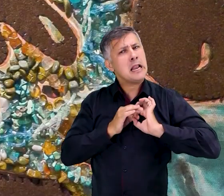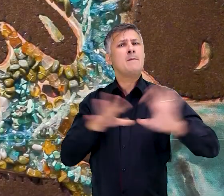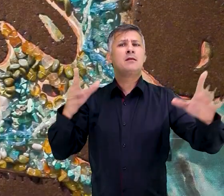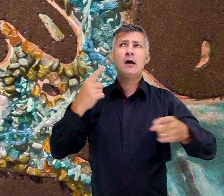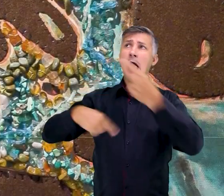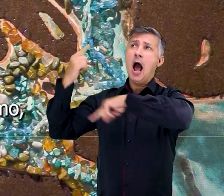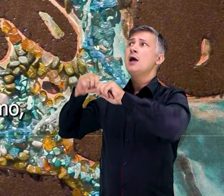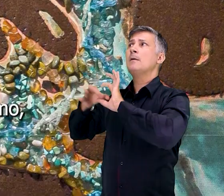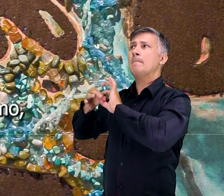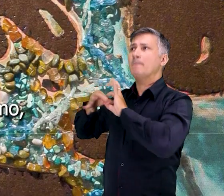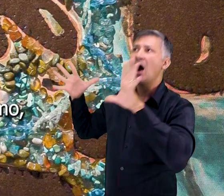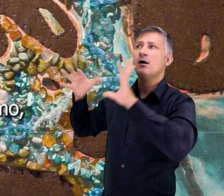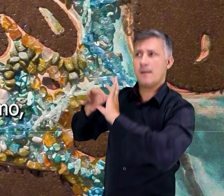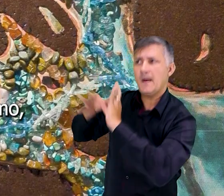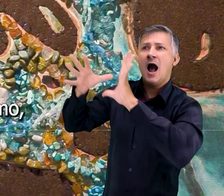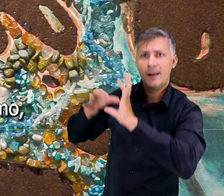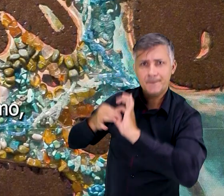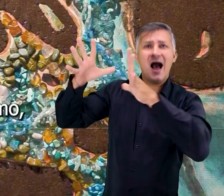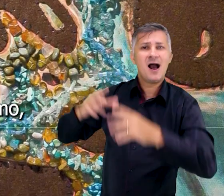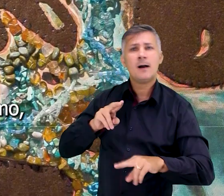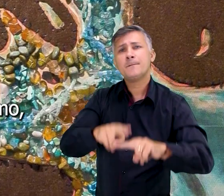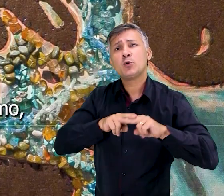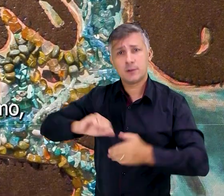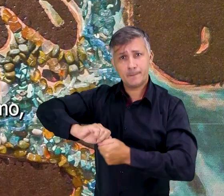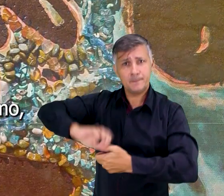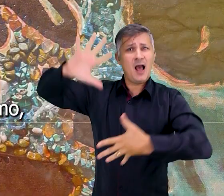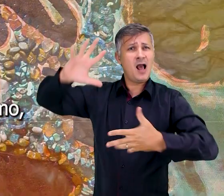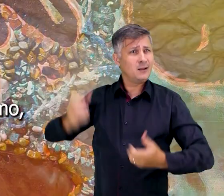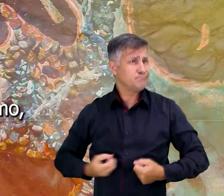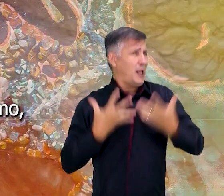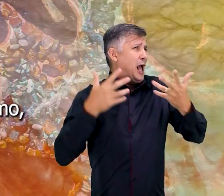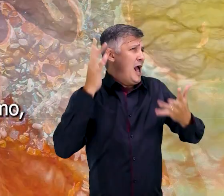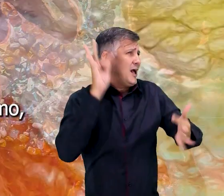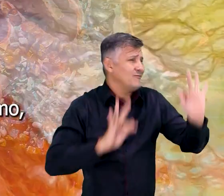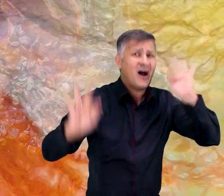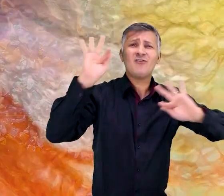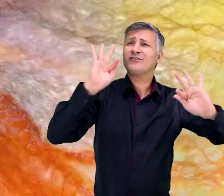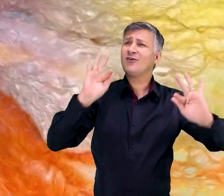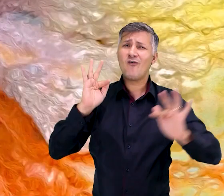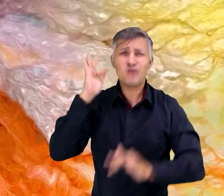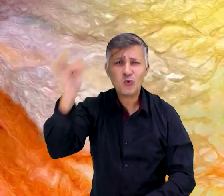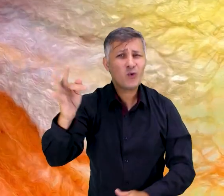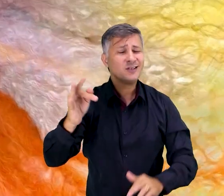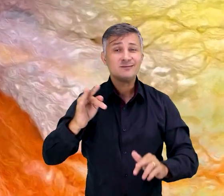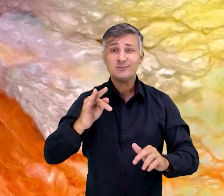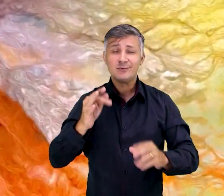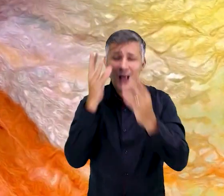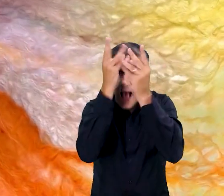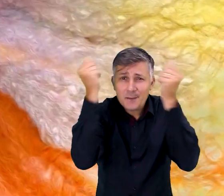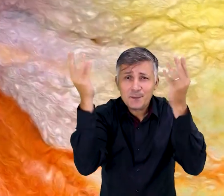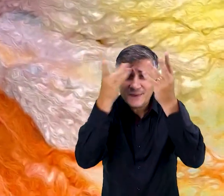antes dele, e ele deve a sua libertação ao modernismo, ao expressionismo, ao fauvismo, ao futurismo,